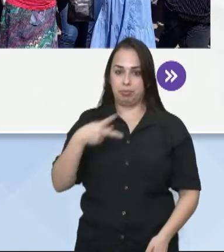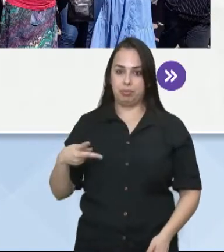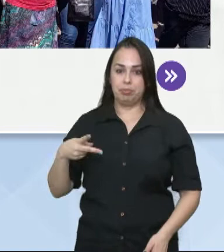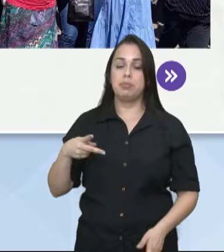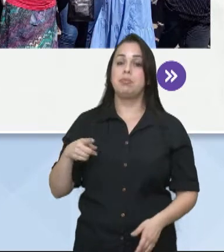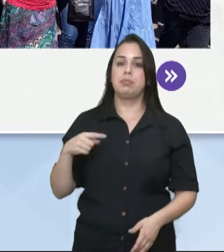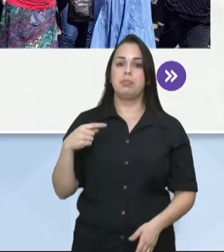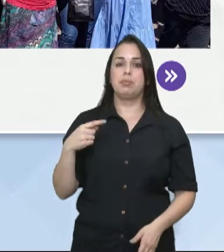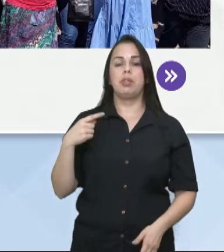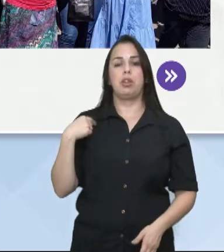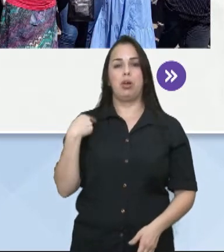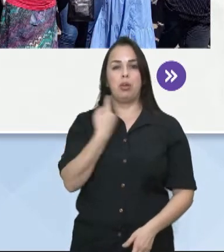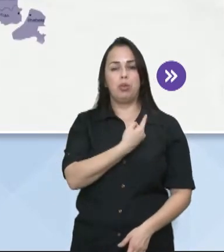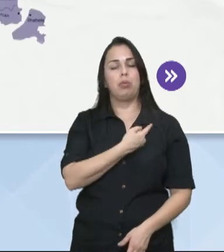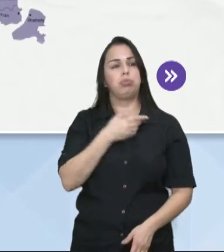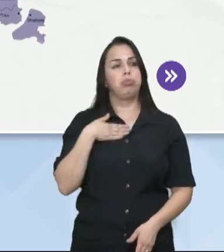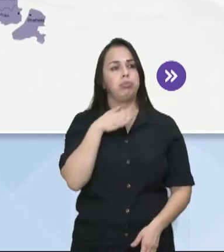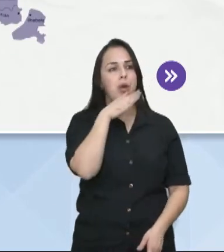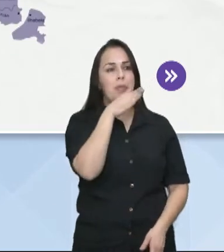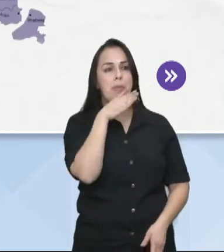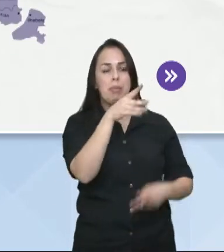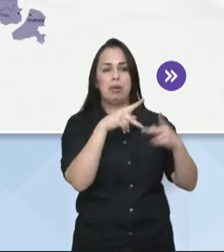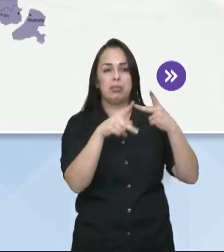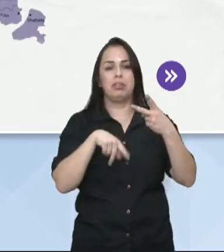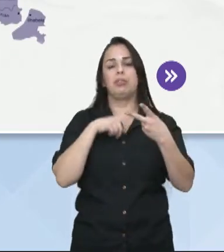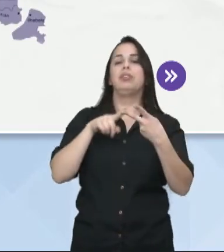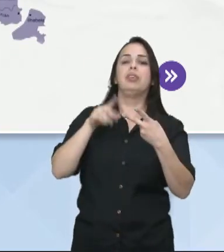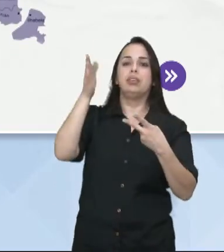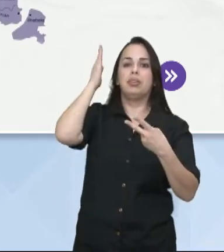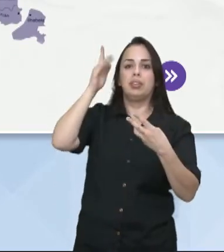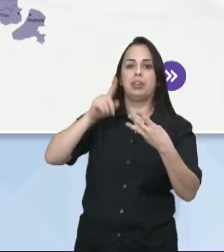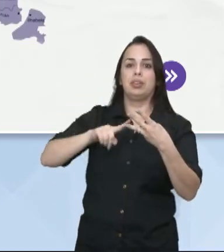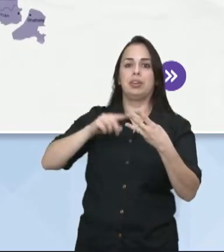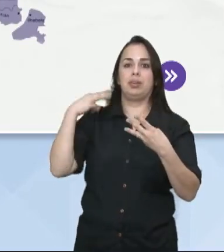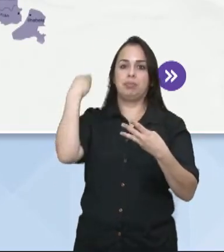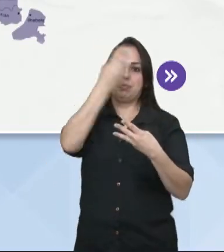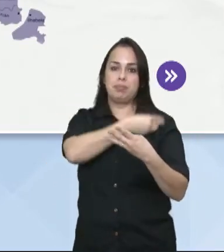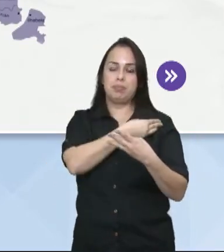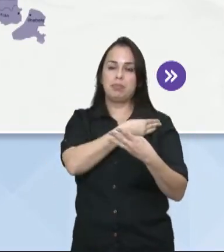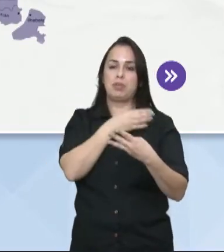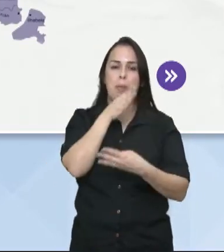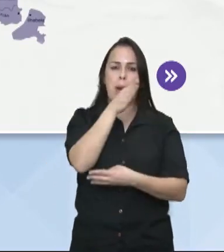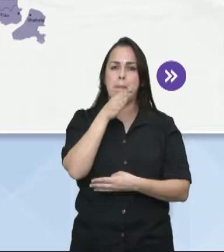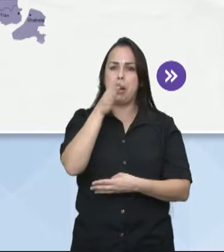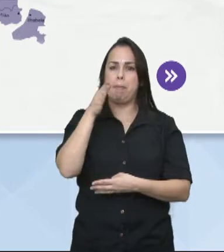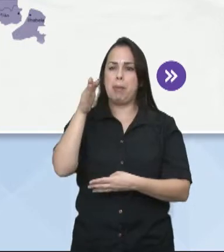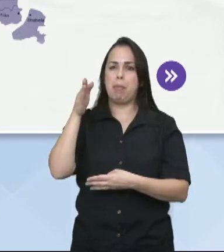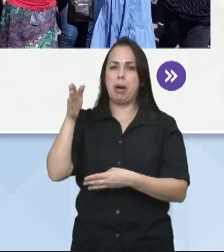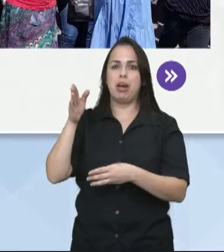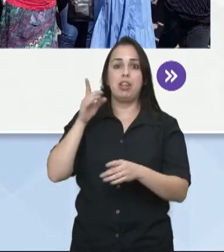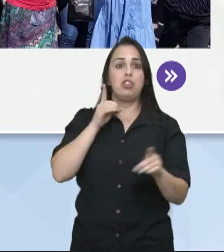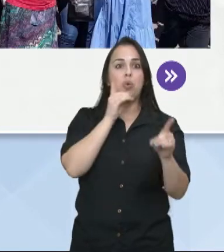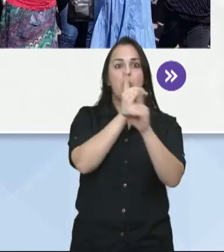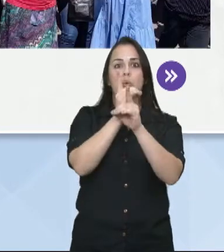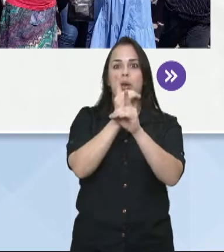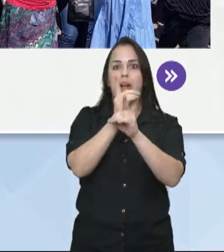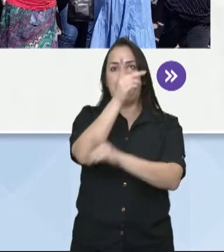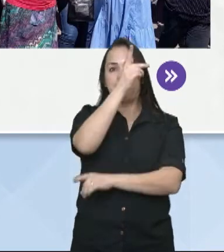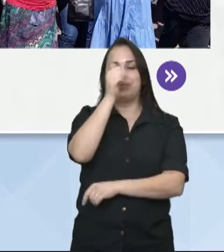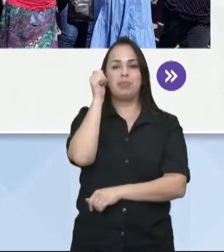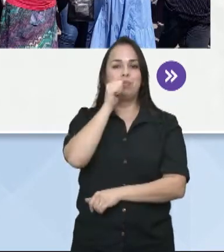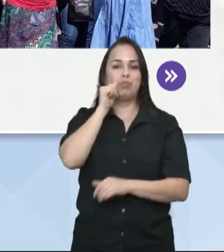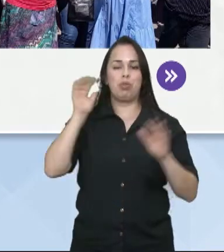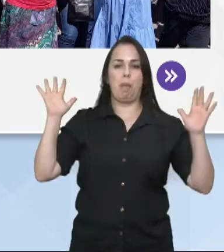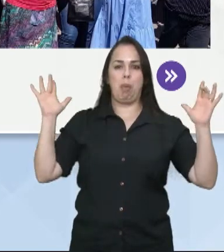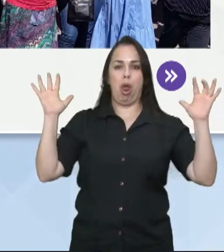que nós percorremos São José dos Campos, Taubaté, Aparecida, num grande encontro de mulheres. Pode passar